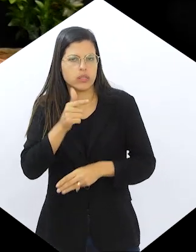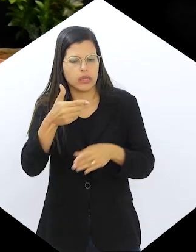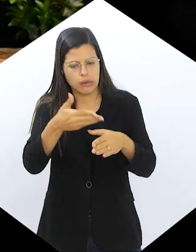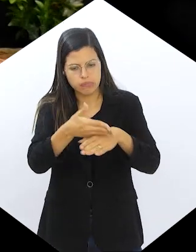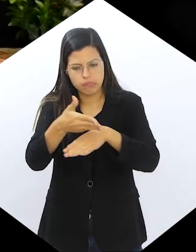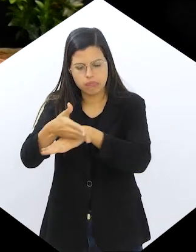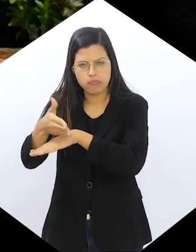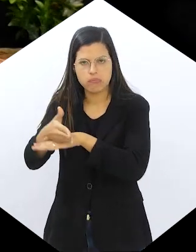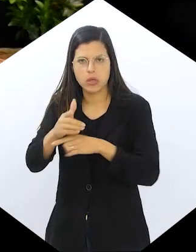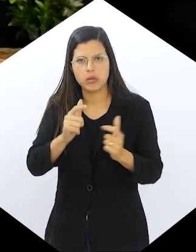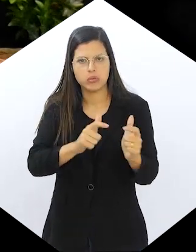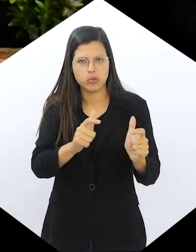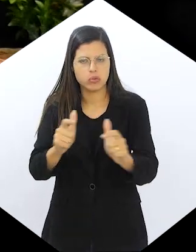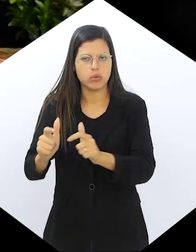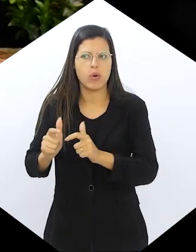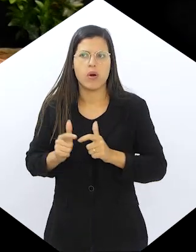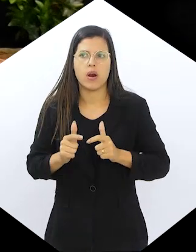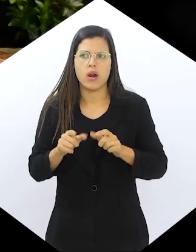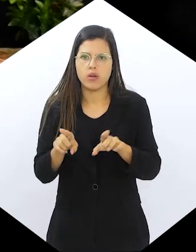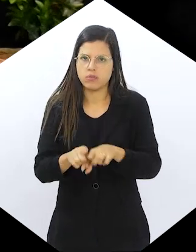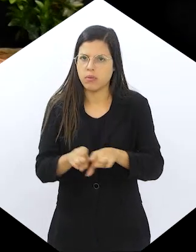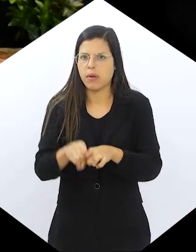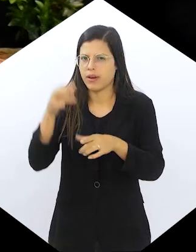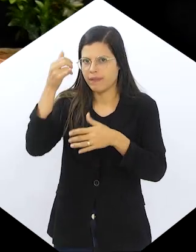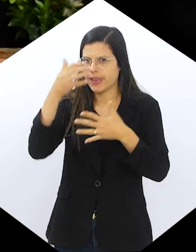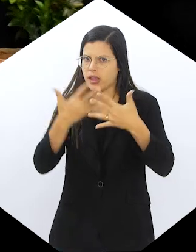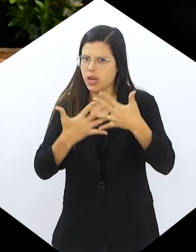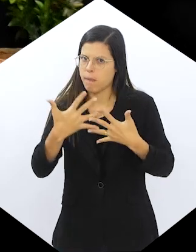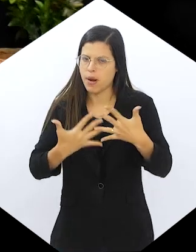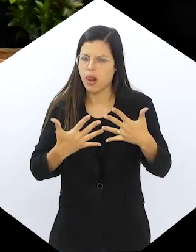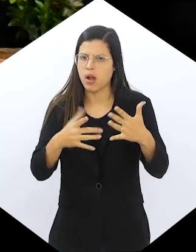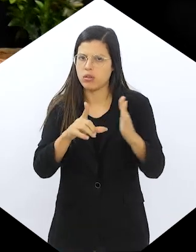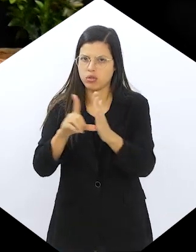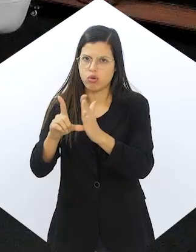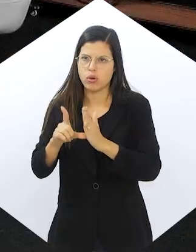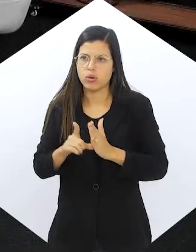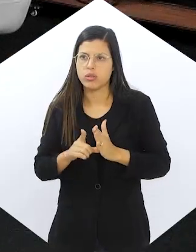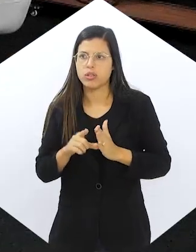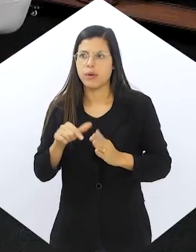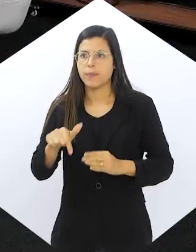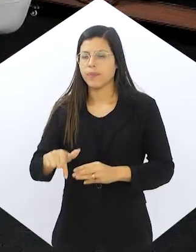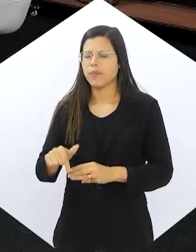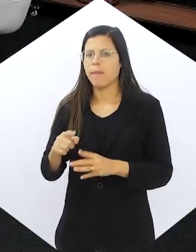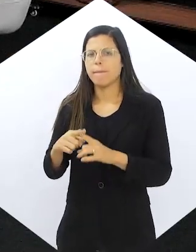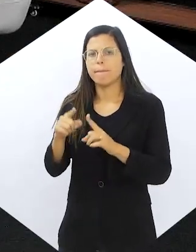em todos os locais, né? Não causar nenhum transtorno também para os estabelecimentos. Agora, esse adestramento